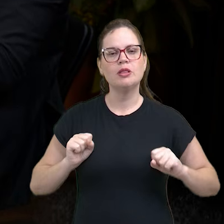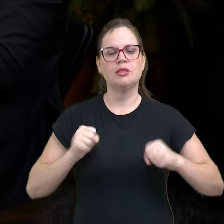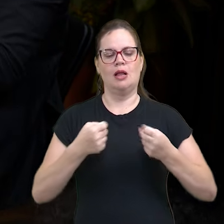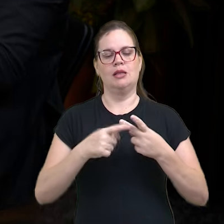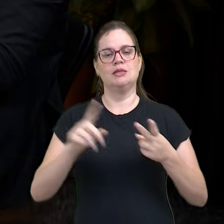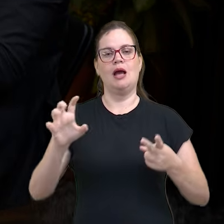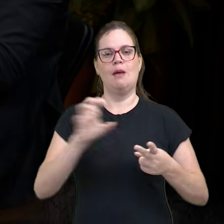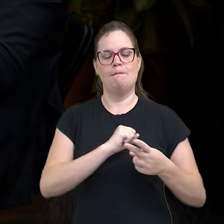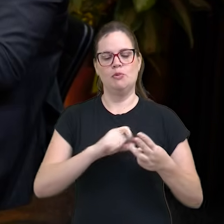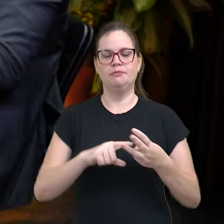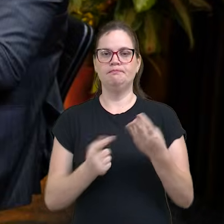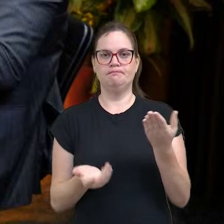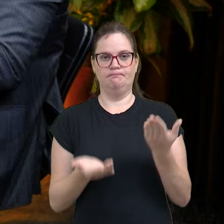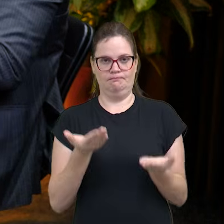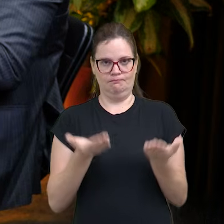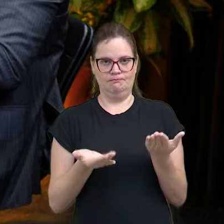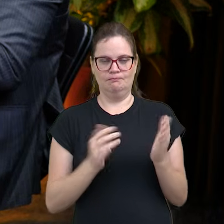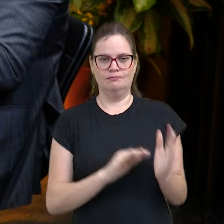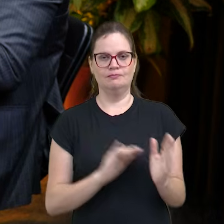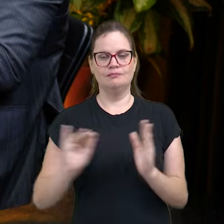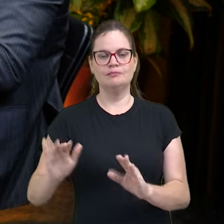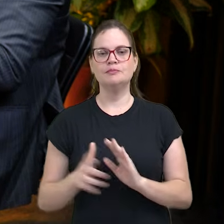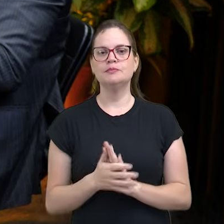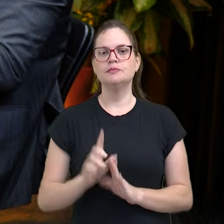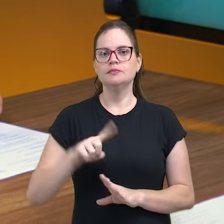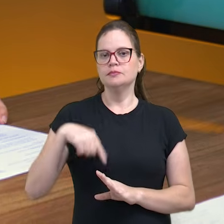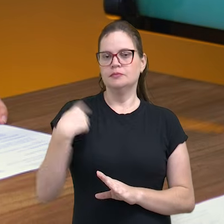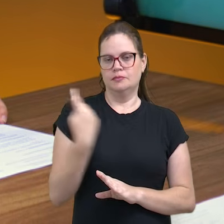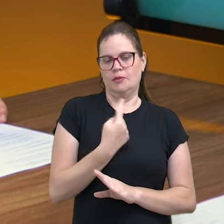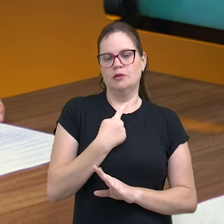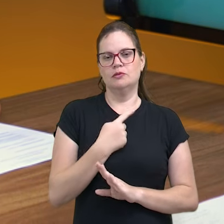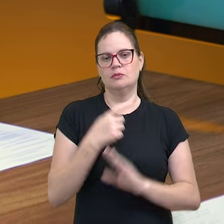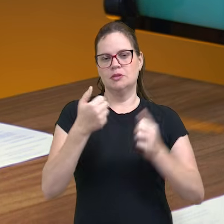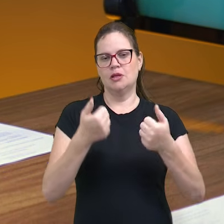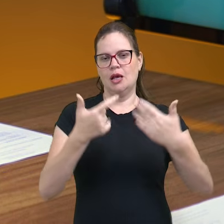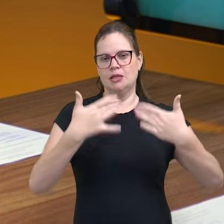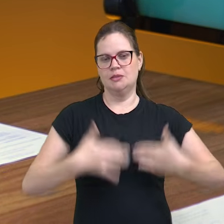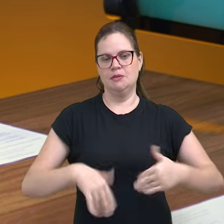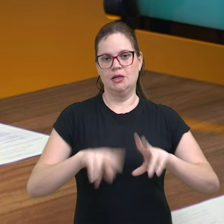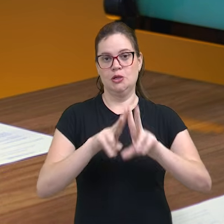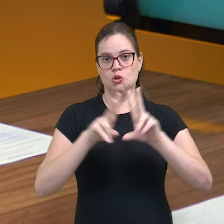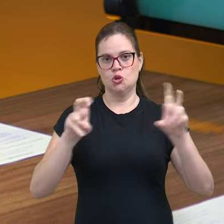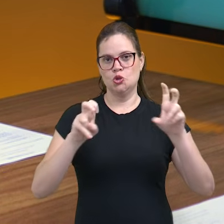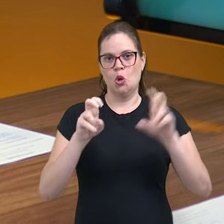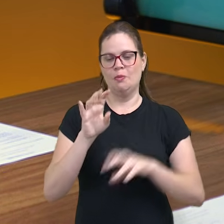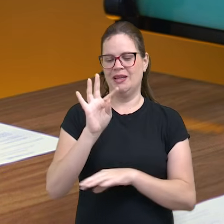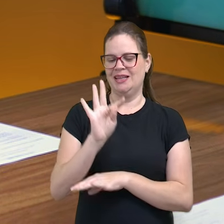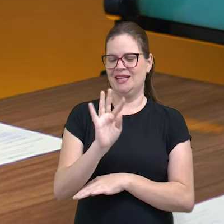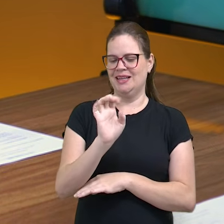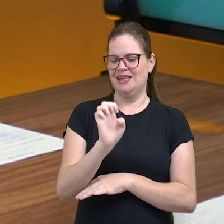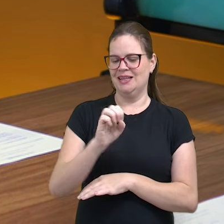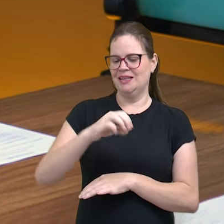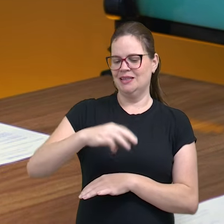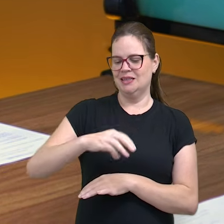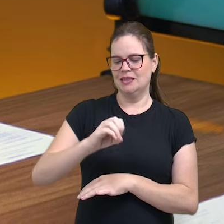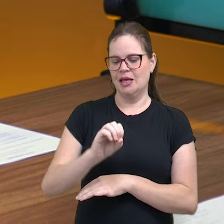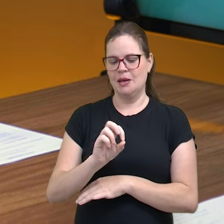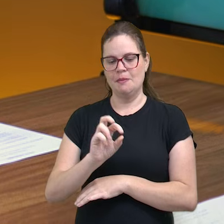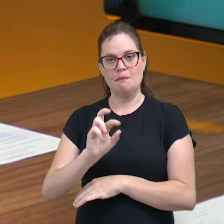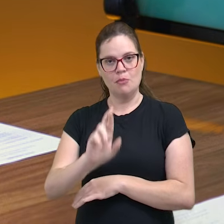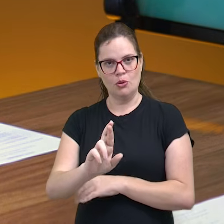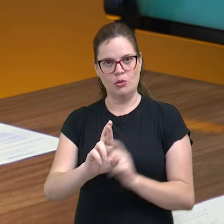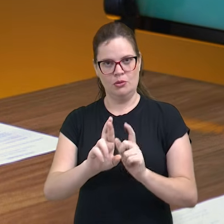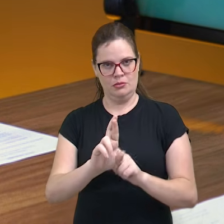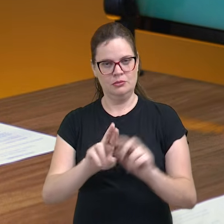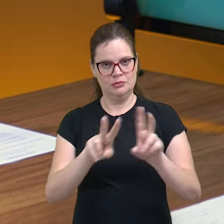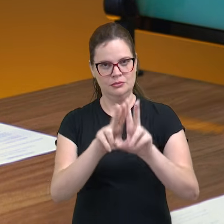de moderação. Importante nós fazermos uma explicação que o termo usado aqui na palavra, o espírito